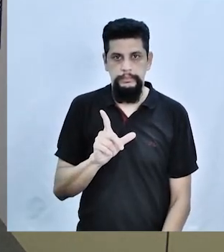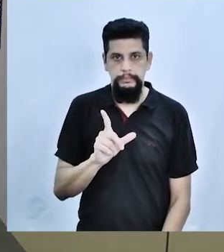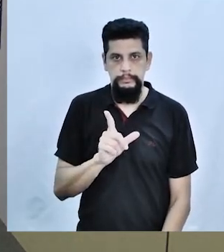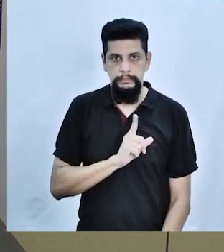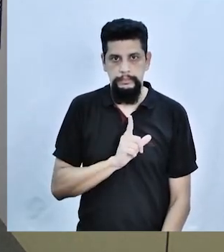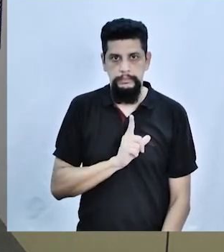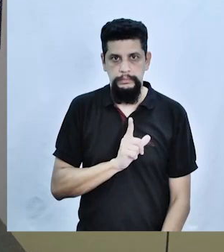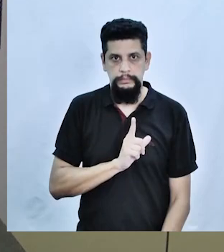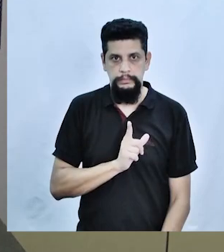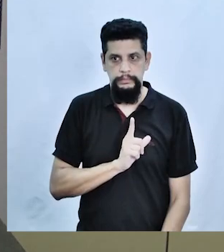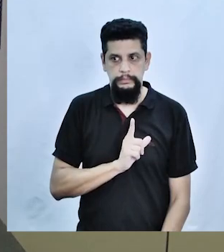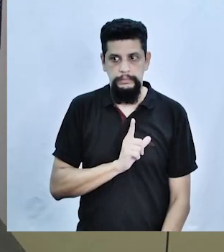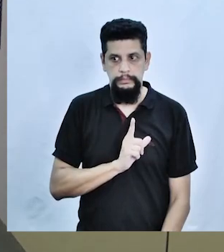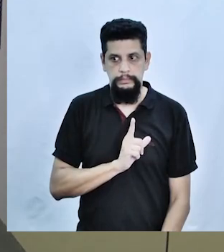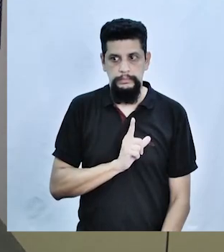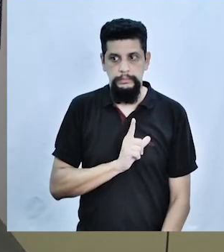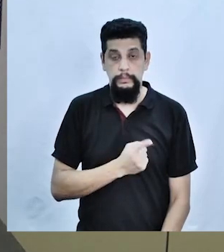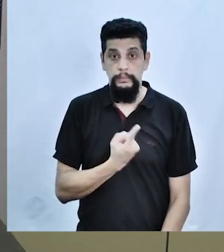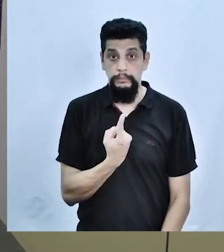lá, olha aqui, ó.